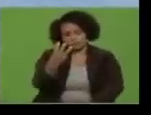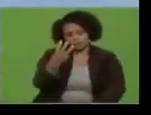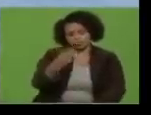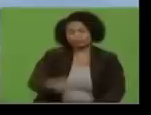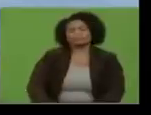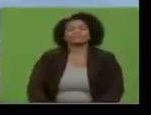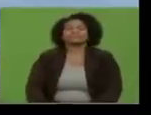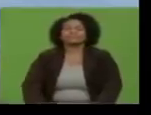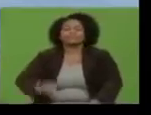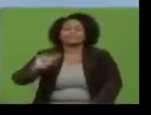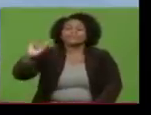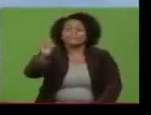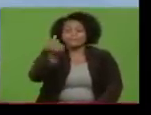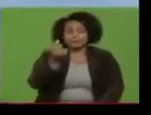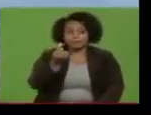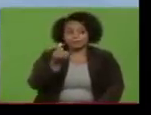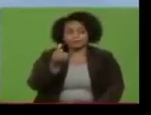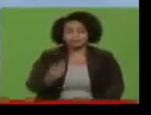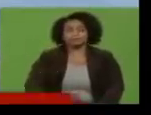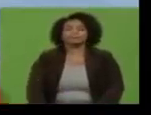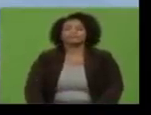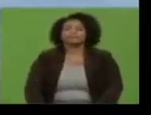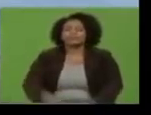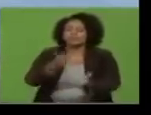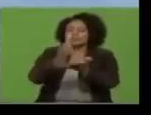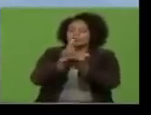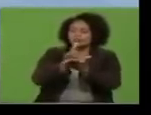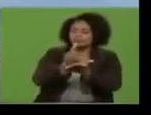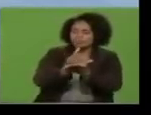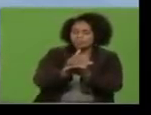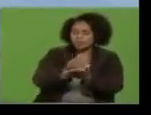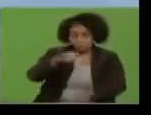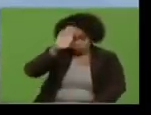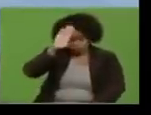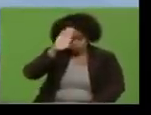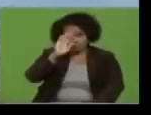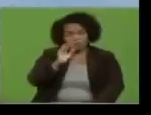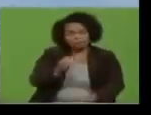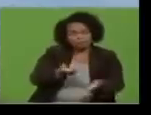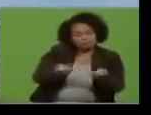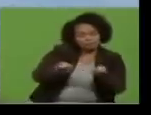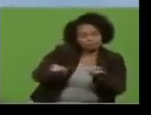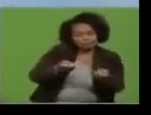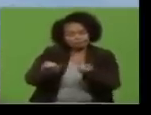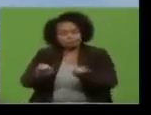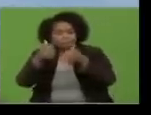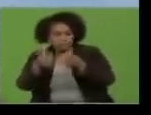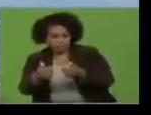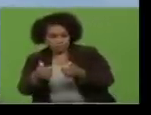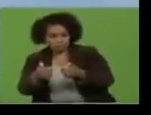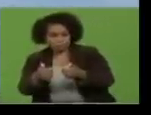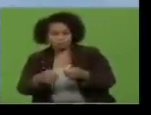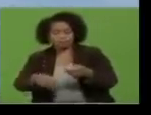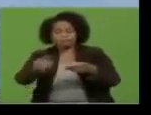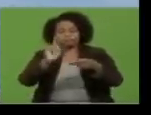Primeiro, da nossa capacidade de gerir a evolução da epidemia. Segundo, da capacidade